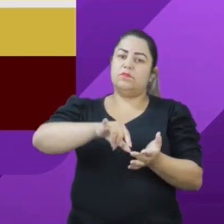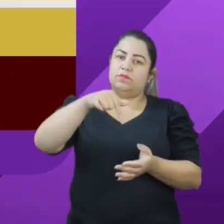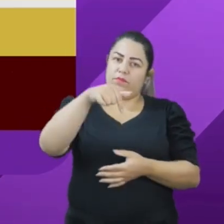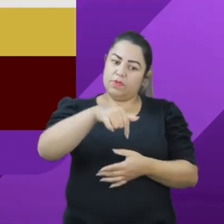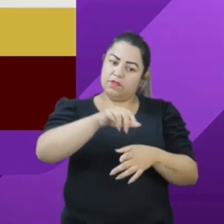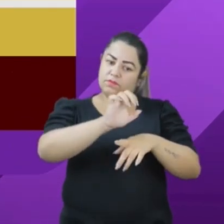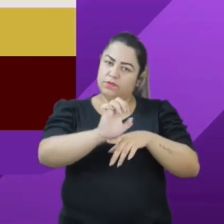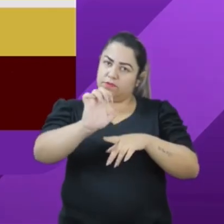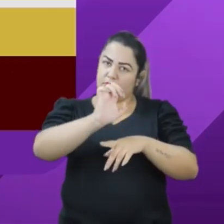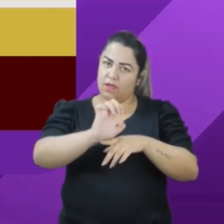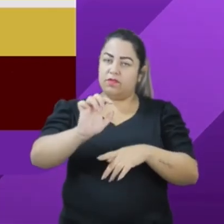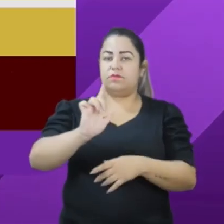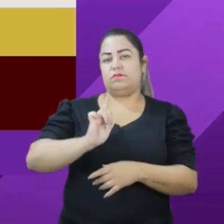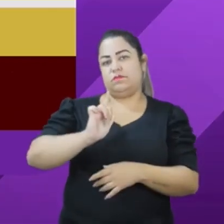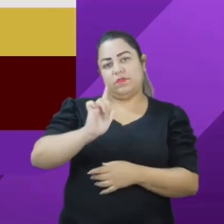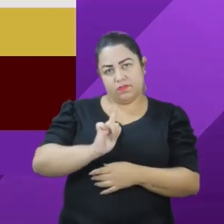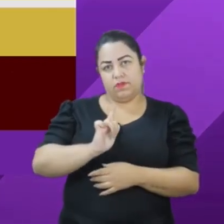do estado, ter